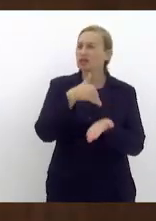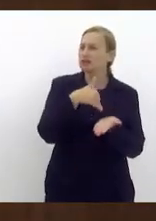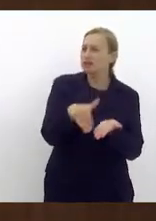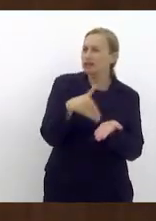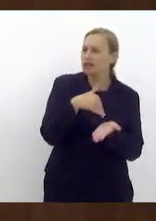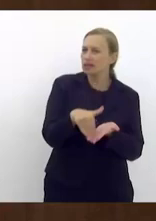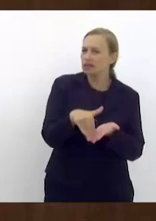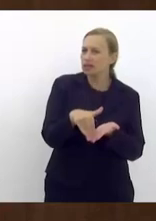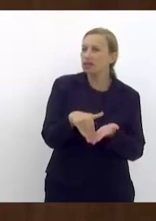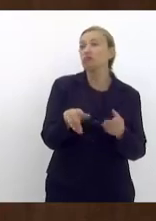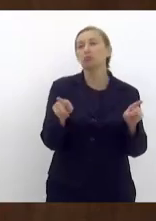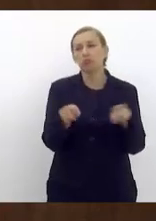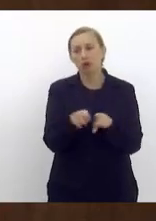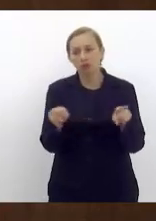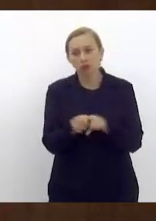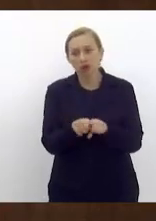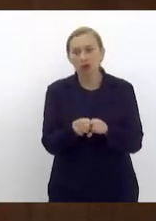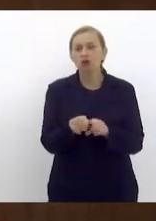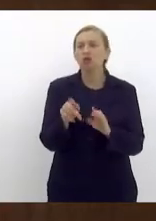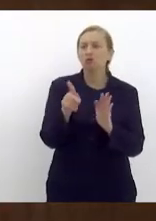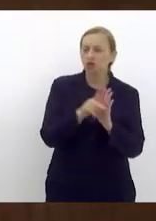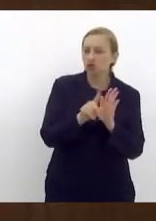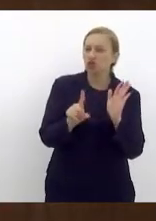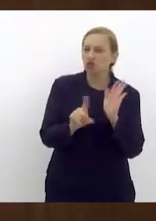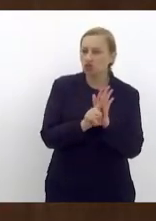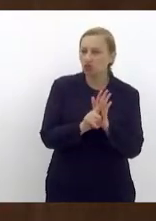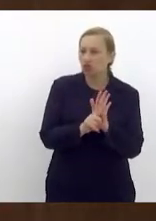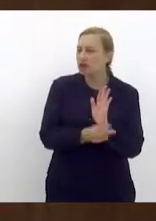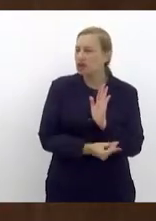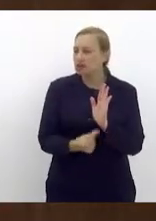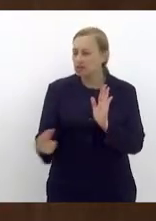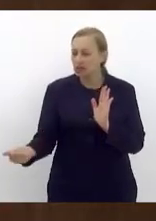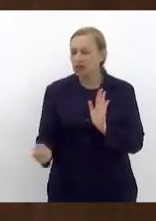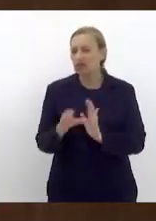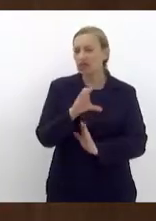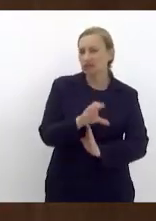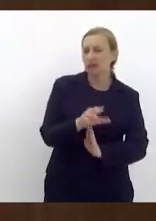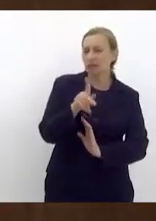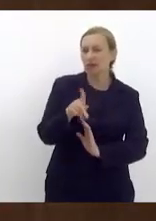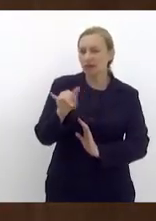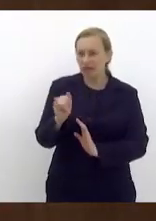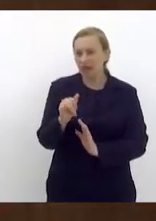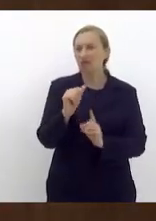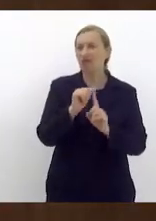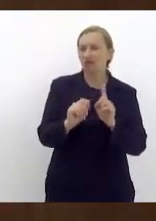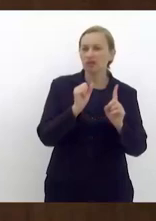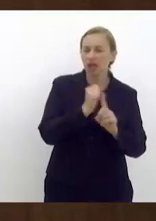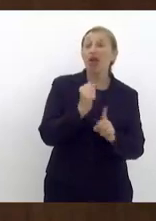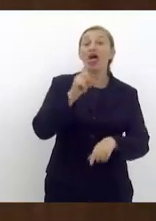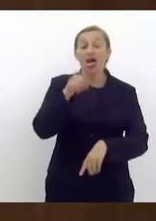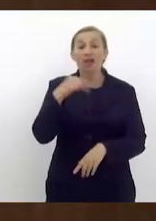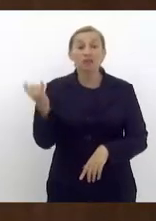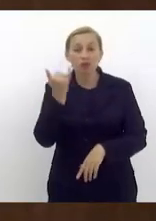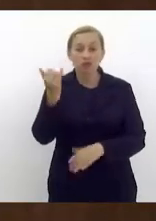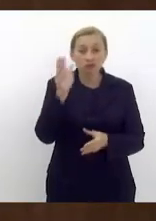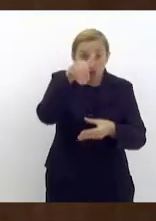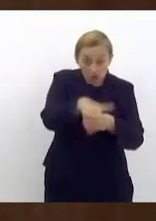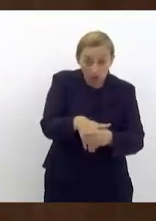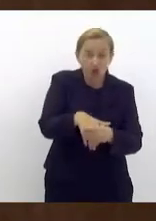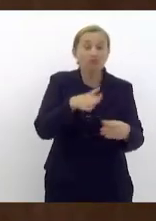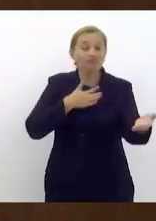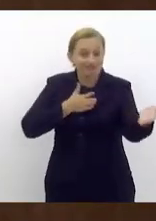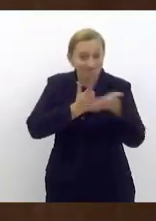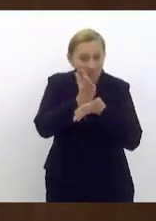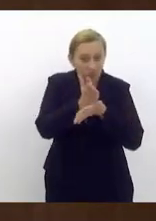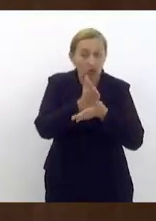secretária, também os projetos de lei saídos da CPI do feminicídio, que é importante que a gente vote e